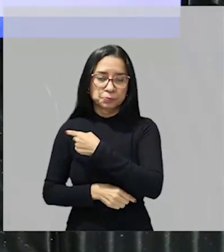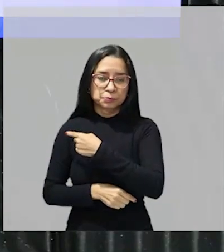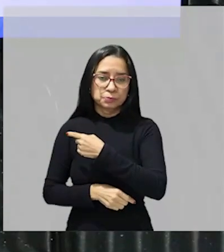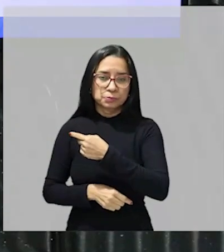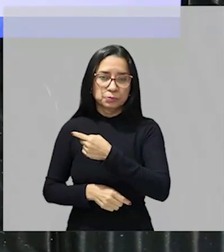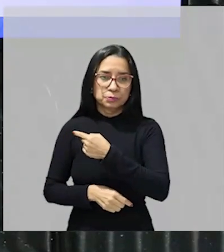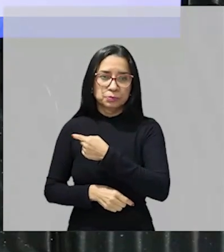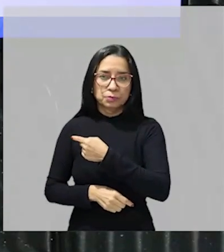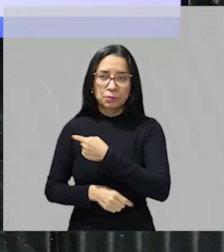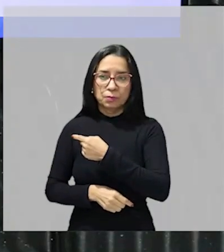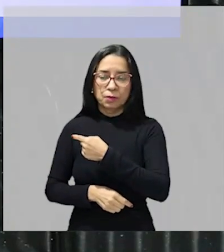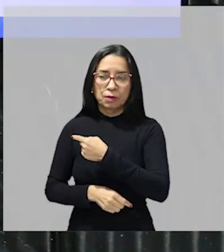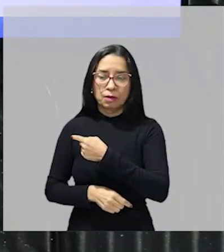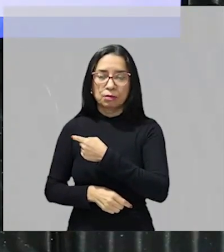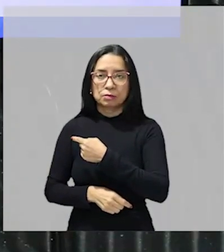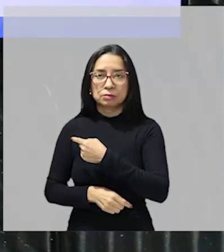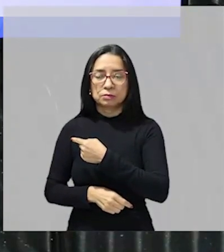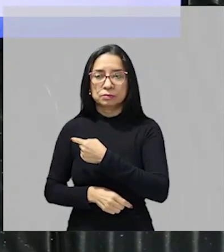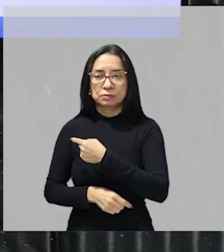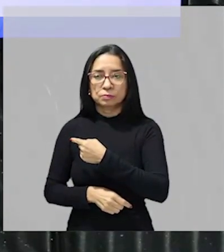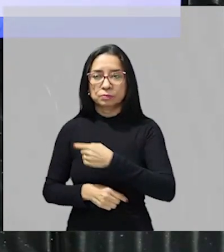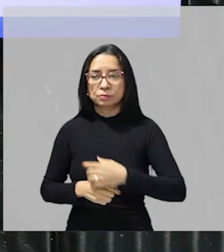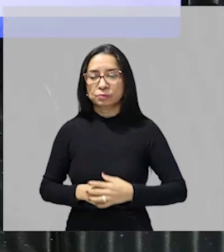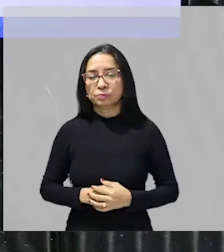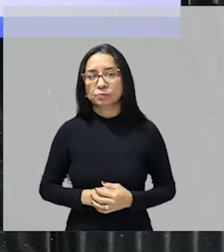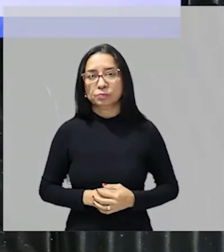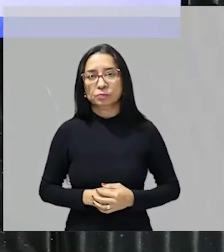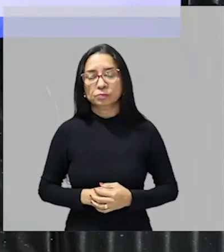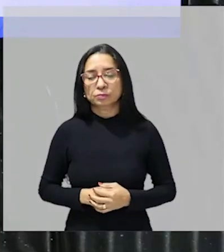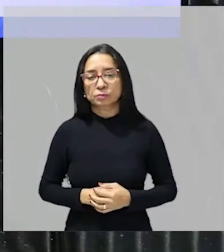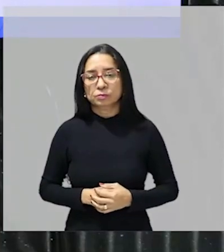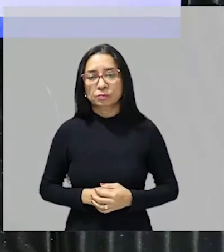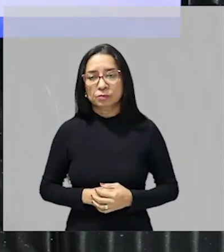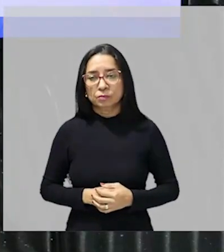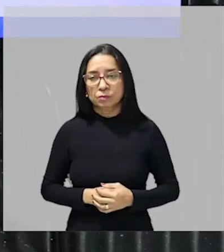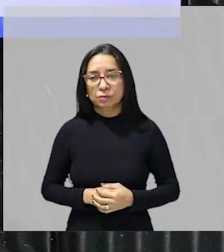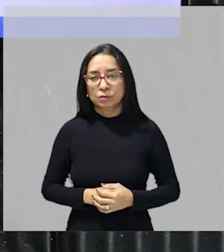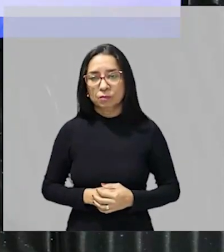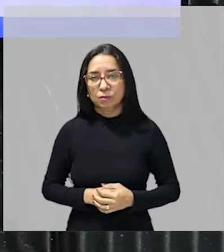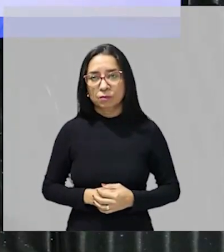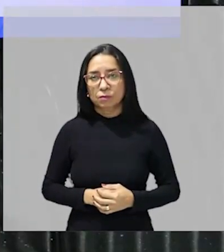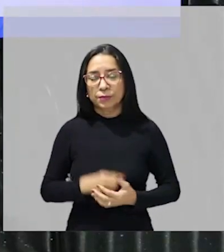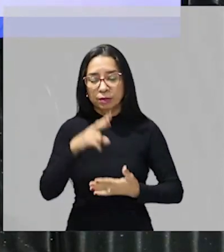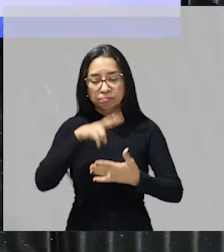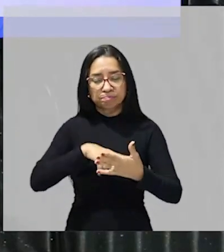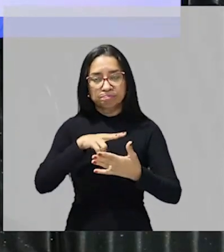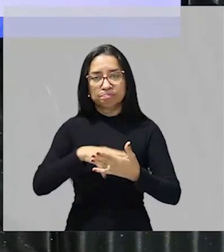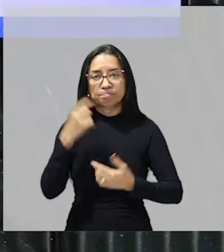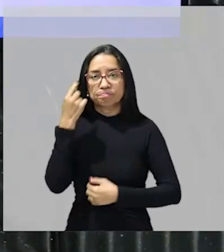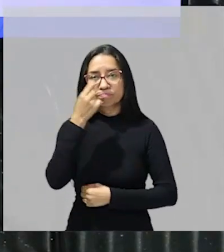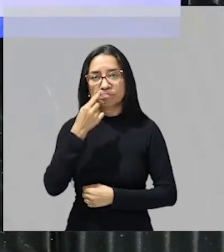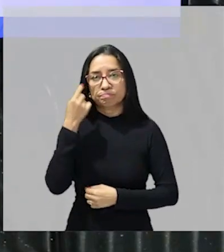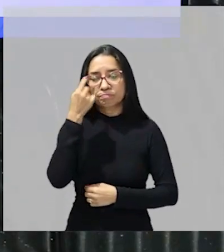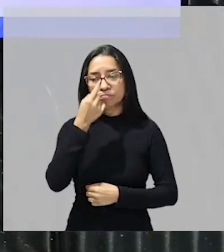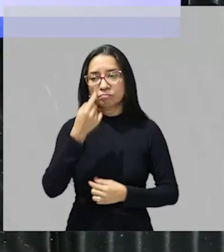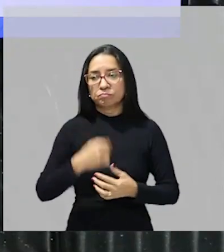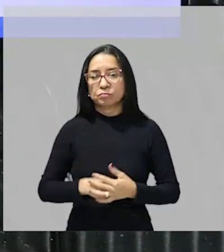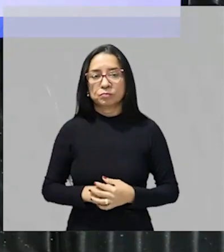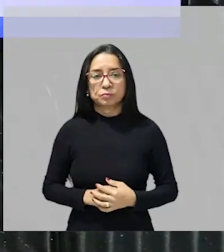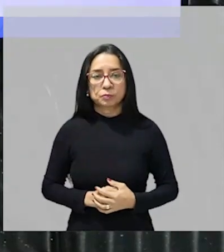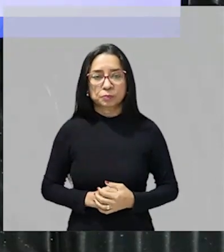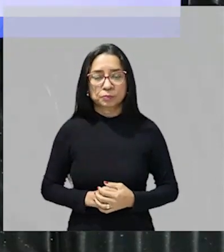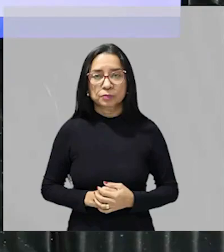quinta jornada de buenas prácticas de gestión do multilingüismo, que se celebrará em